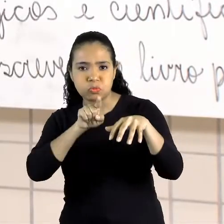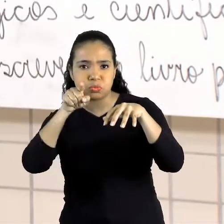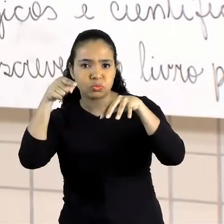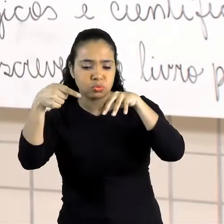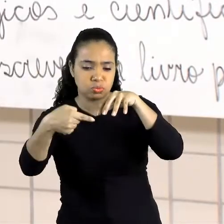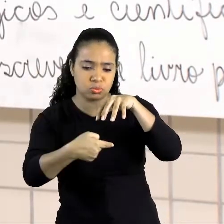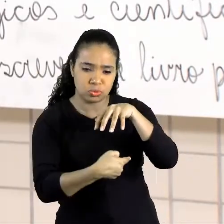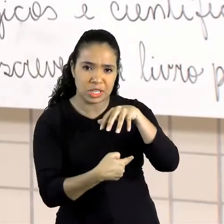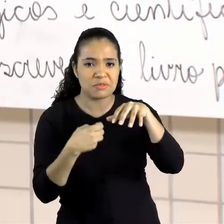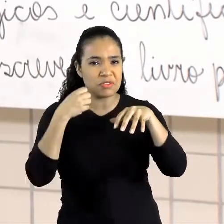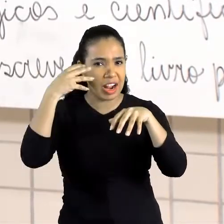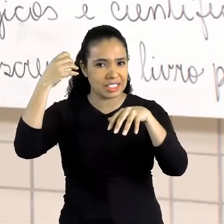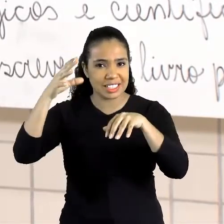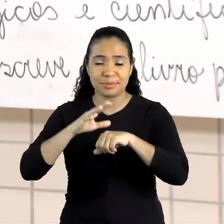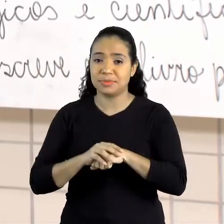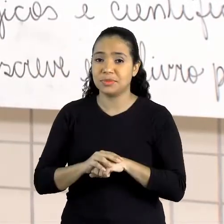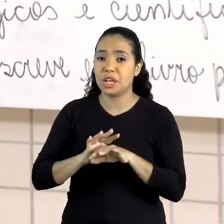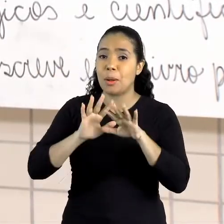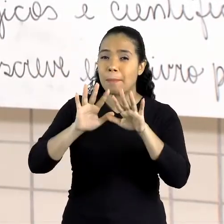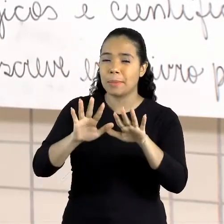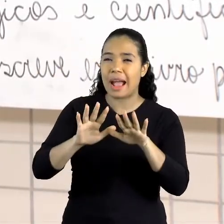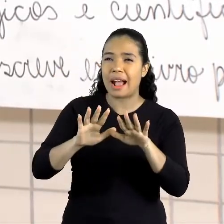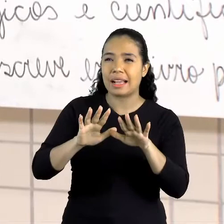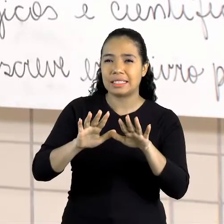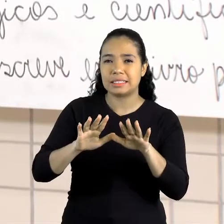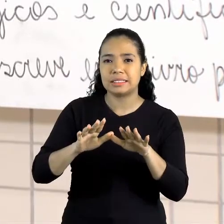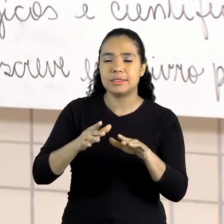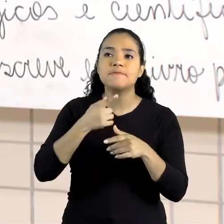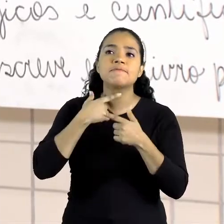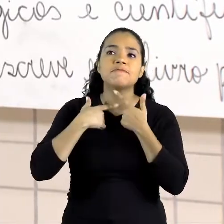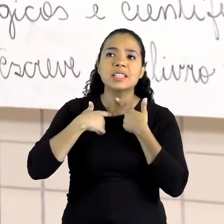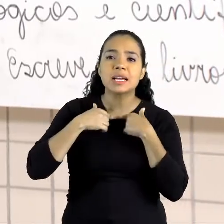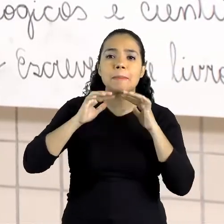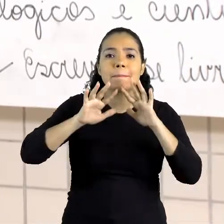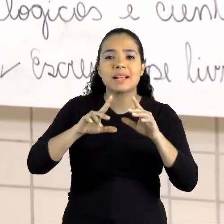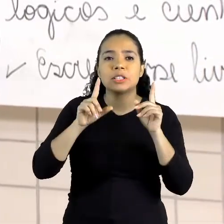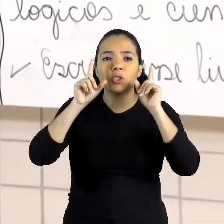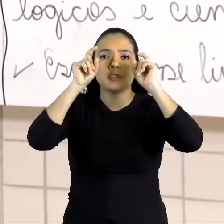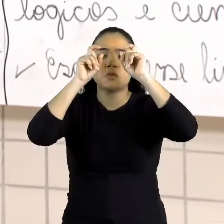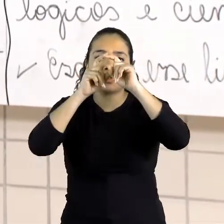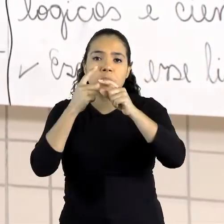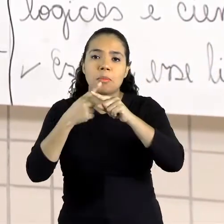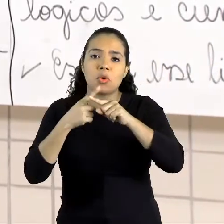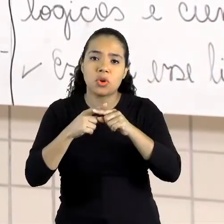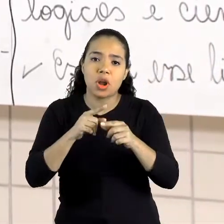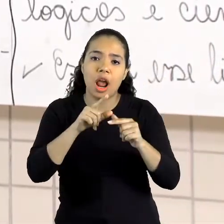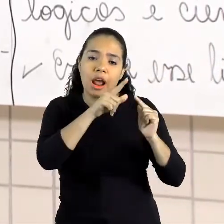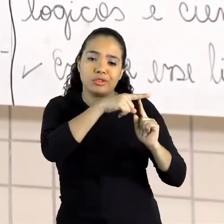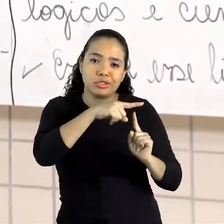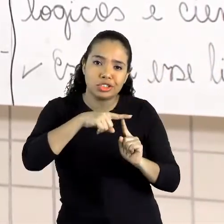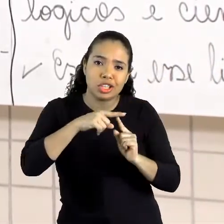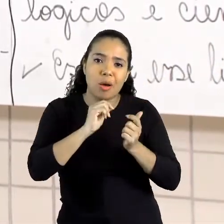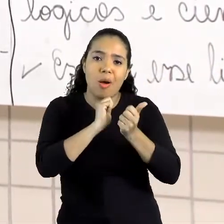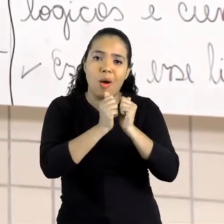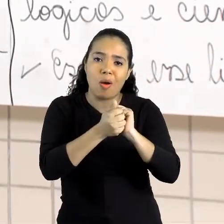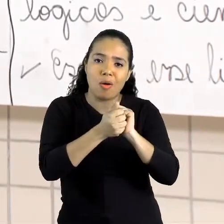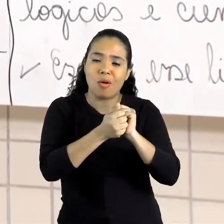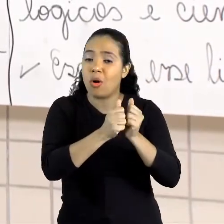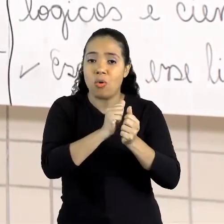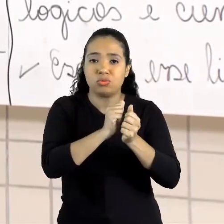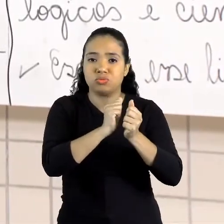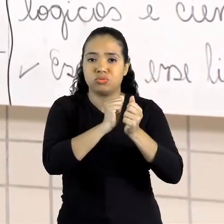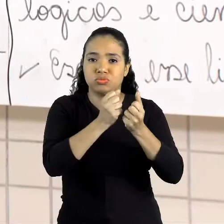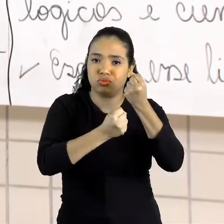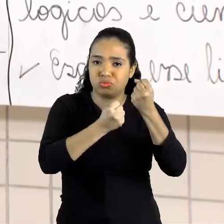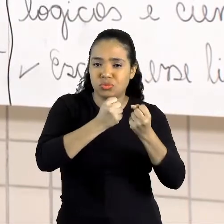as pessoas já tinham, só que tinham certas dificuldades por conta dos meios de transporte. Houve uma